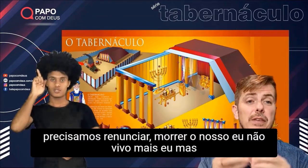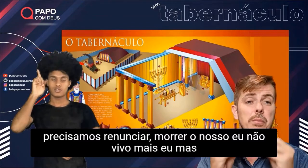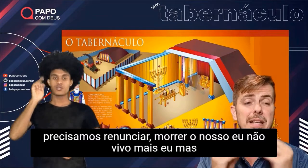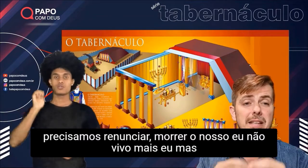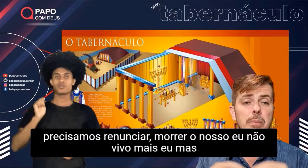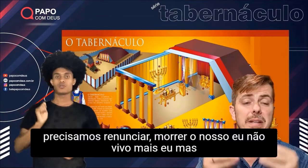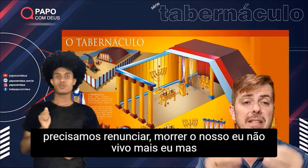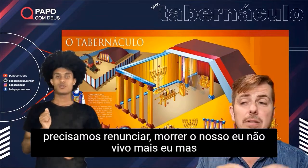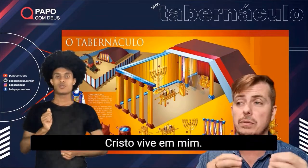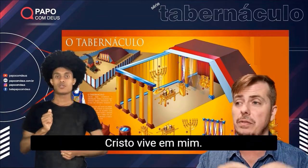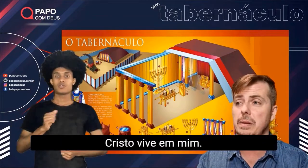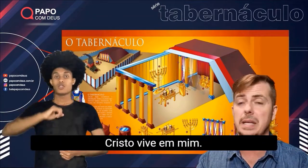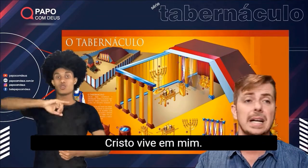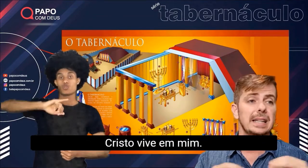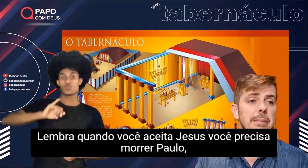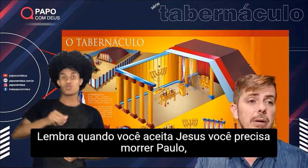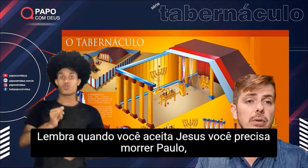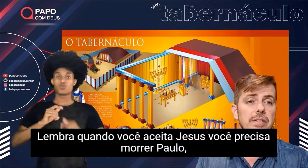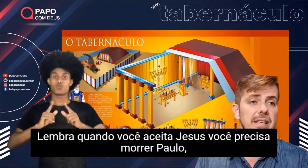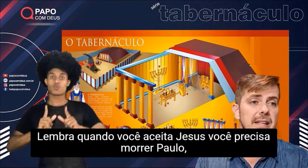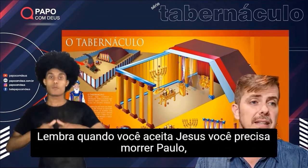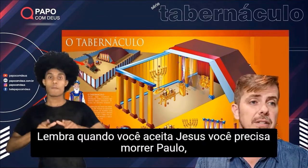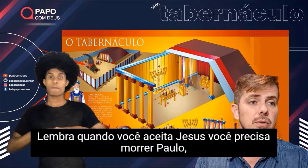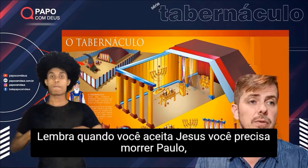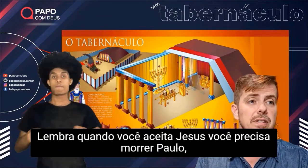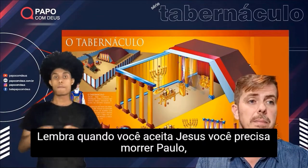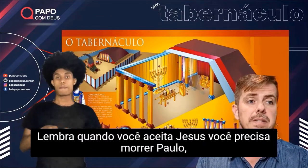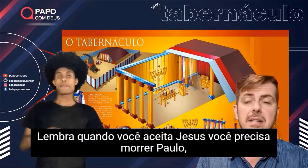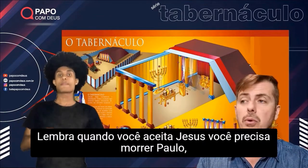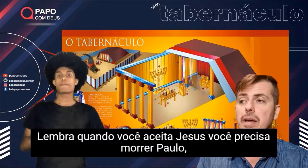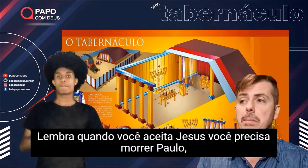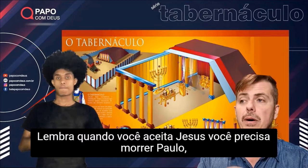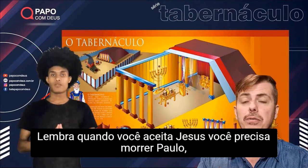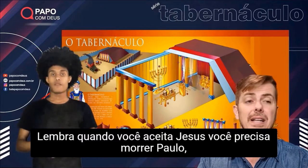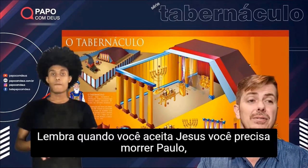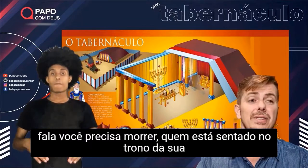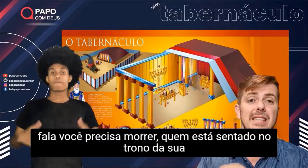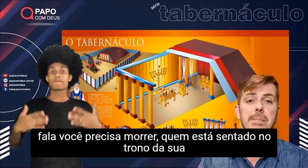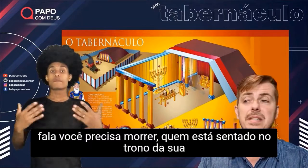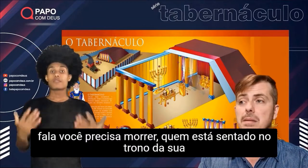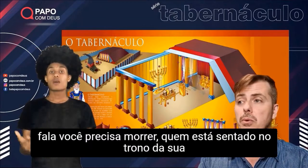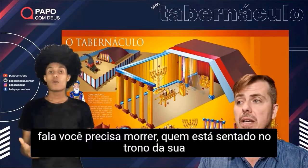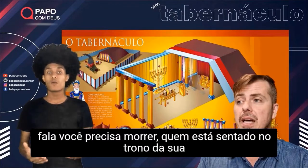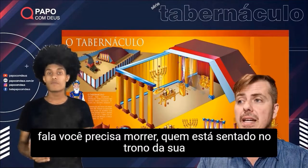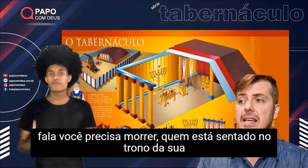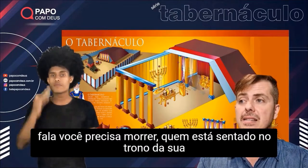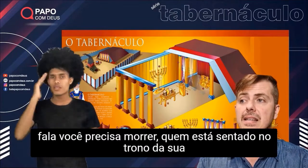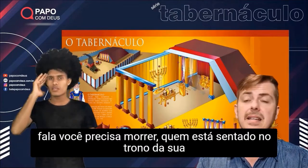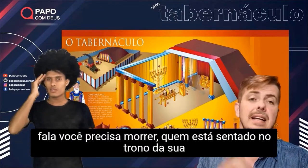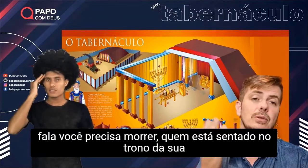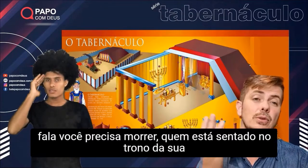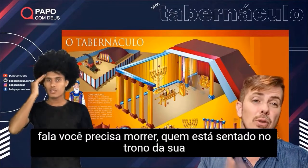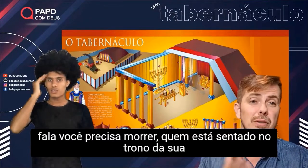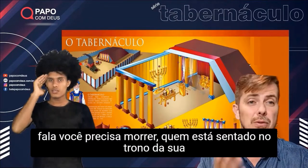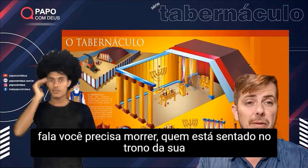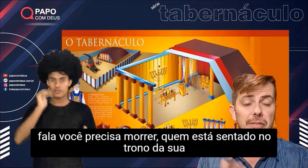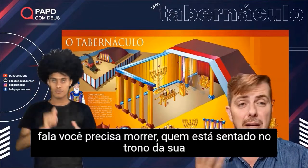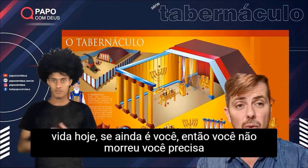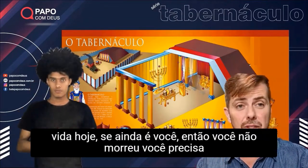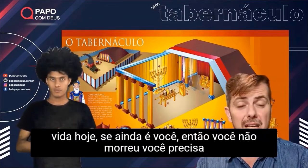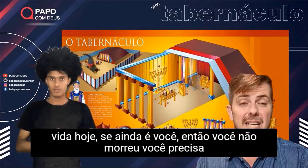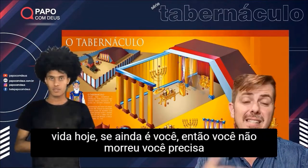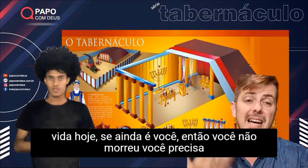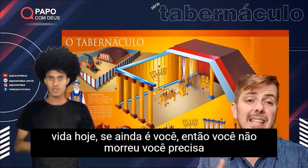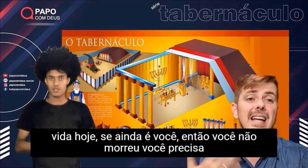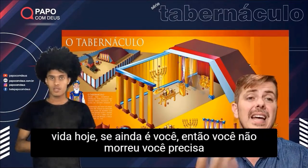não vivo mais eu, mas Cristo vive em mim. Lembra quando você aceita Jesus, você precisa morrer. Paulo fala, você precisa morrer. Quem está sentado no trono da sua